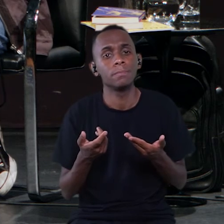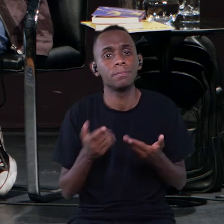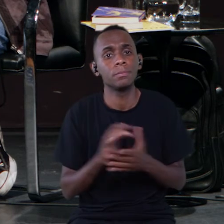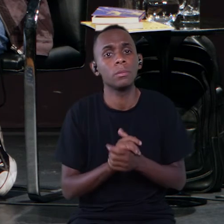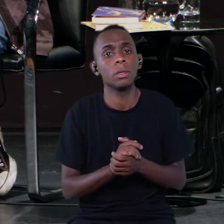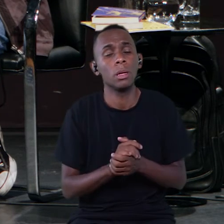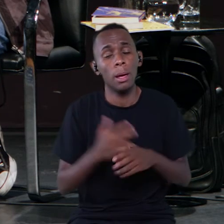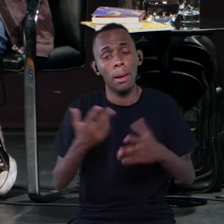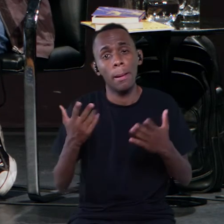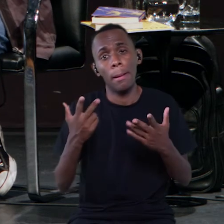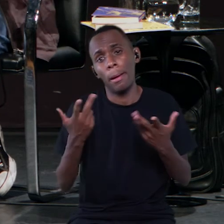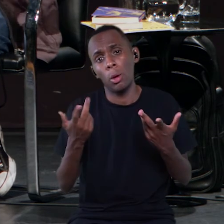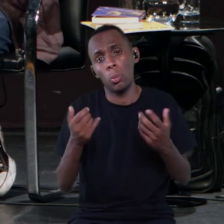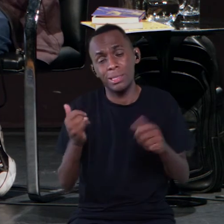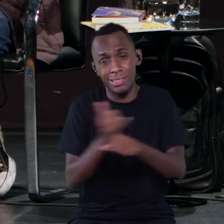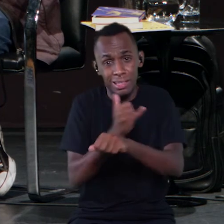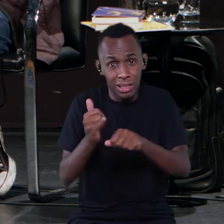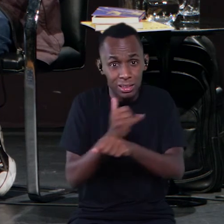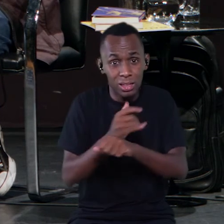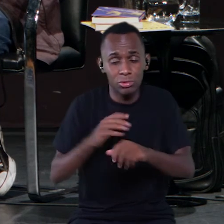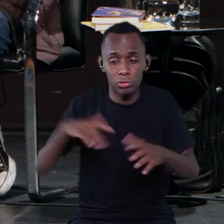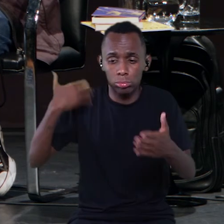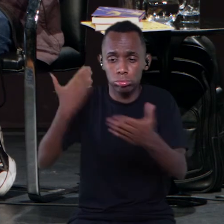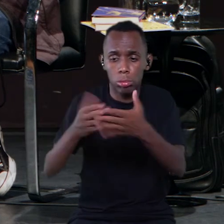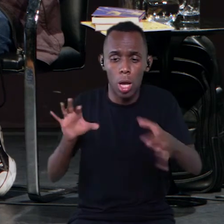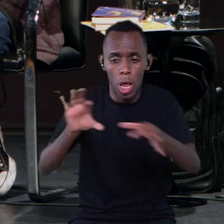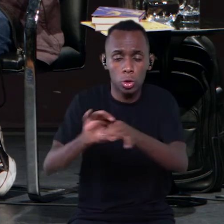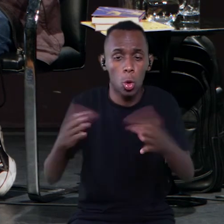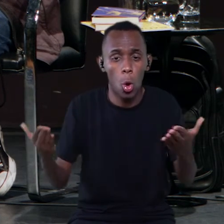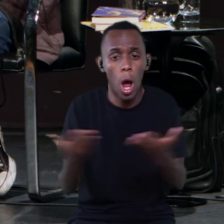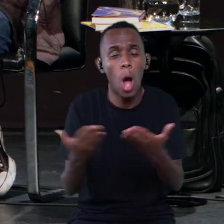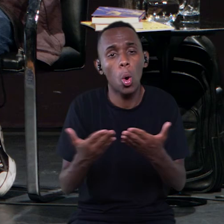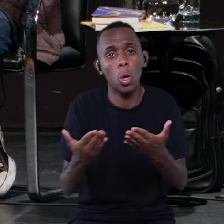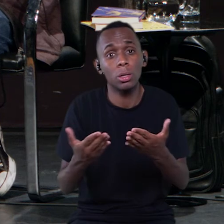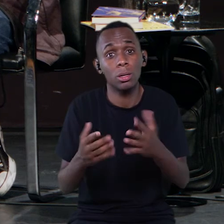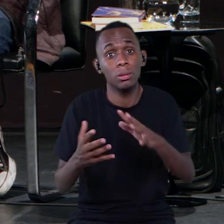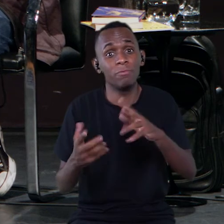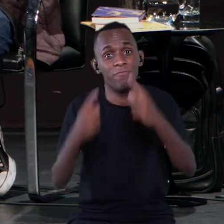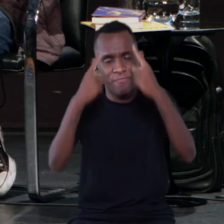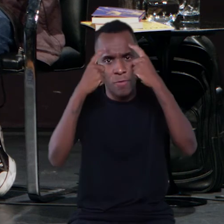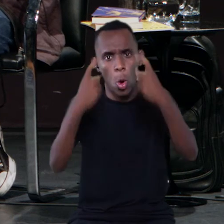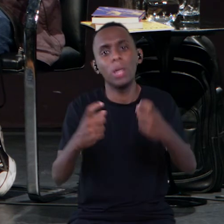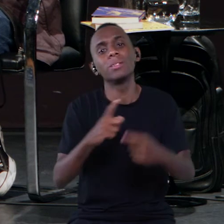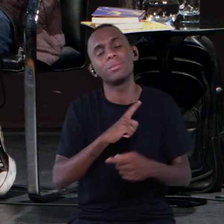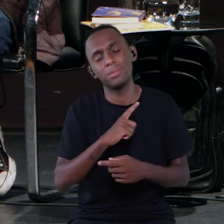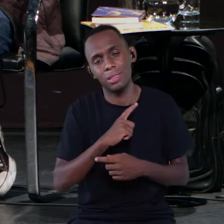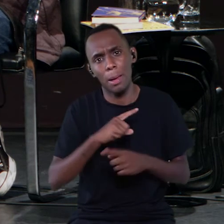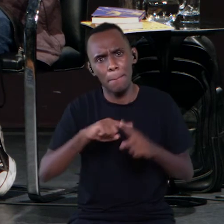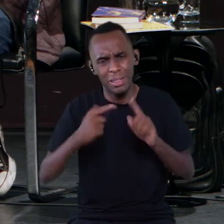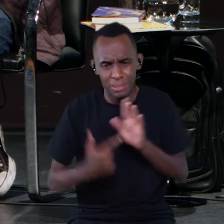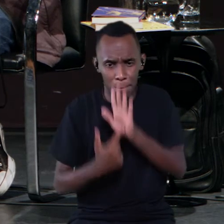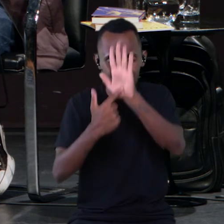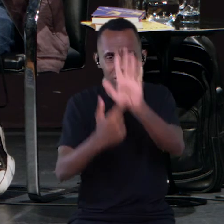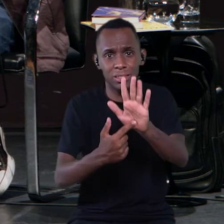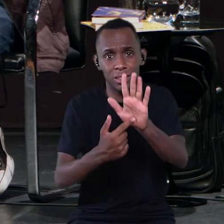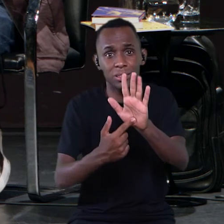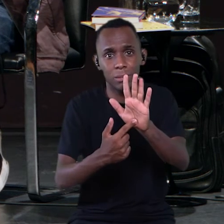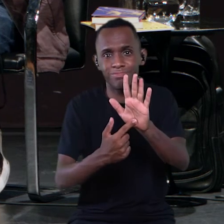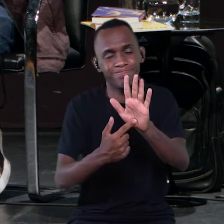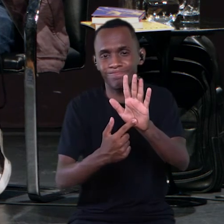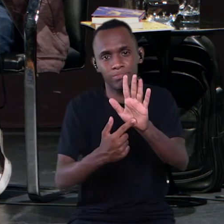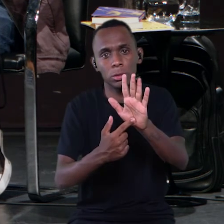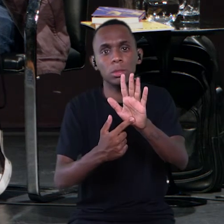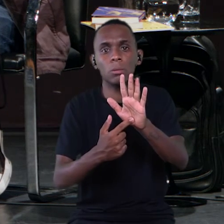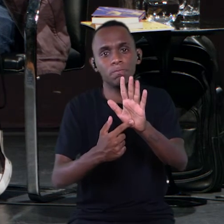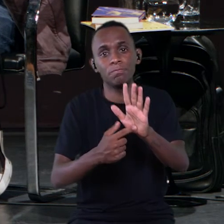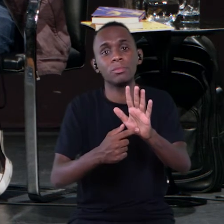circuito sensível, nos remetendo ao mundo de agora, esse mundo violento. Mas não falou dele diretamente, tá? Que eu acho que é o grande paradoxo da literatura,